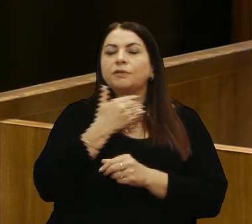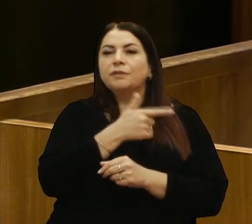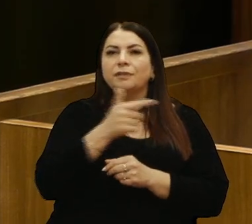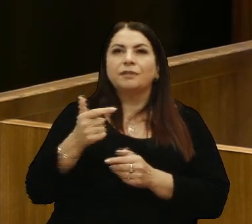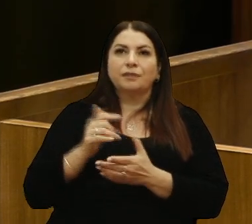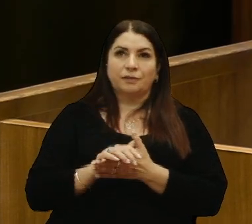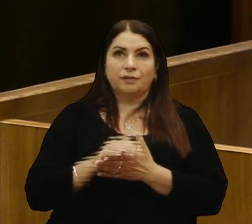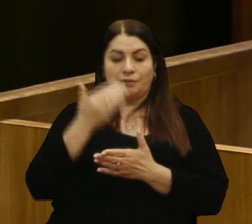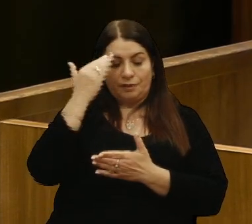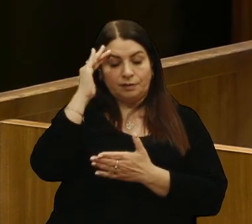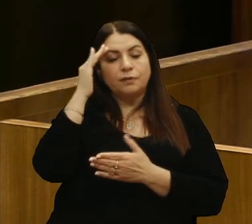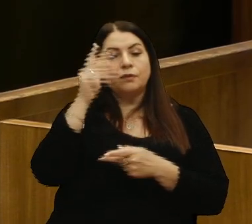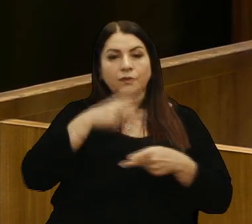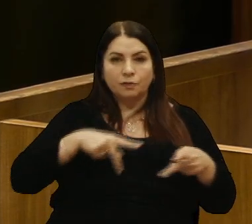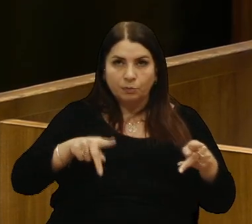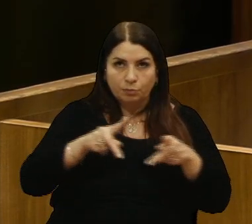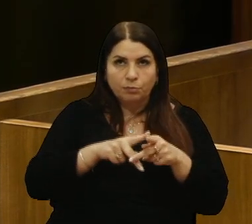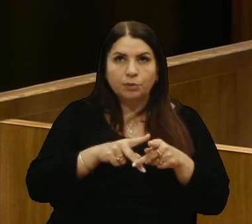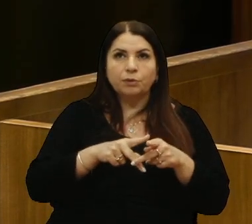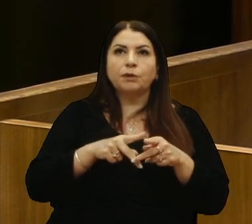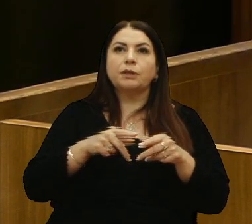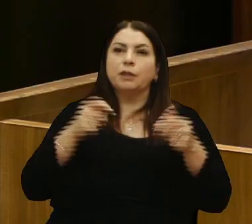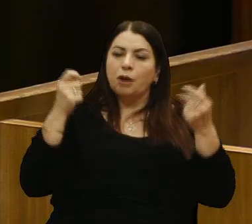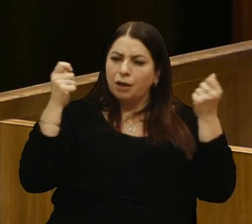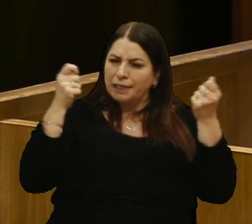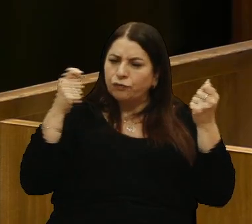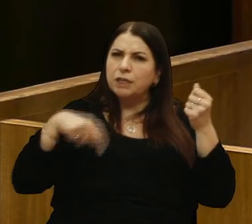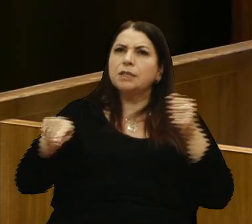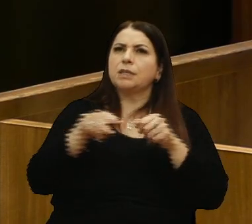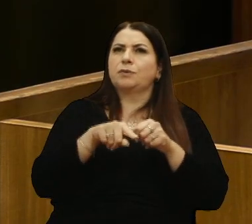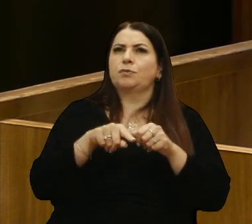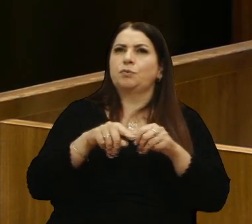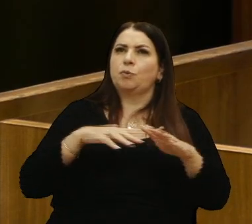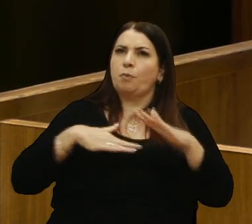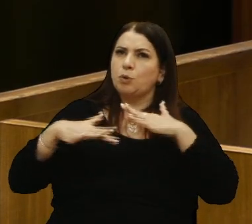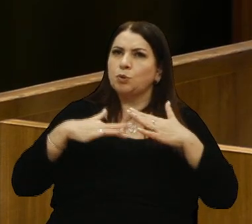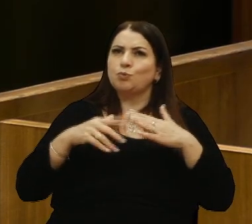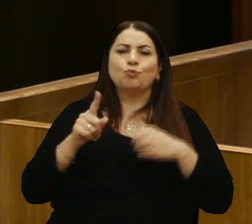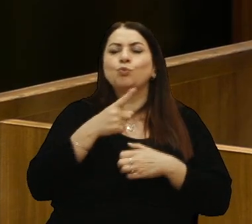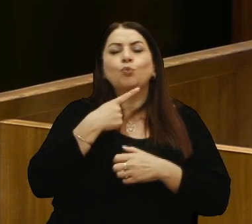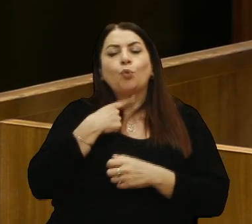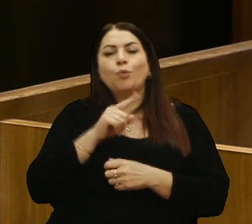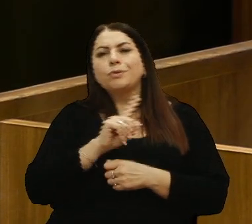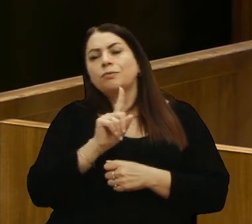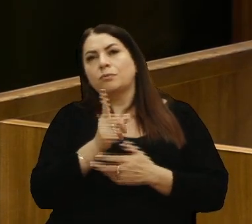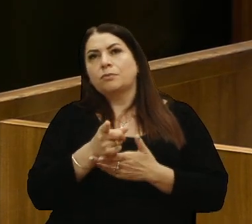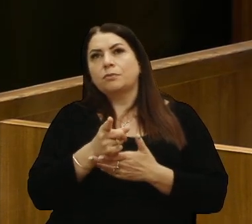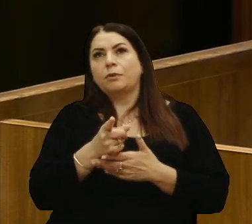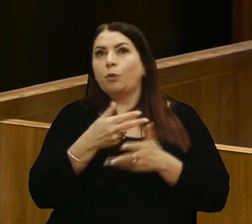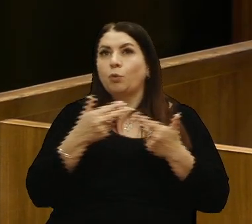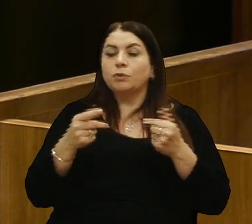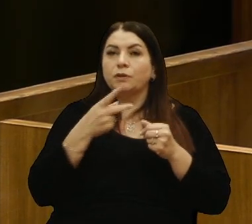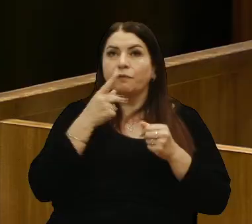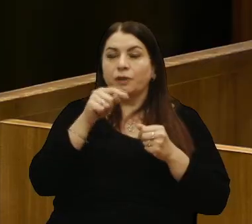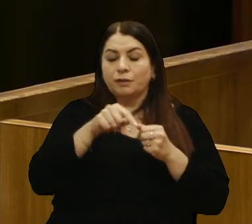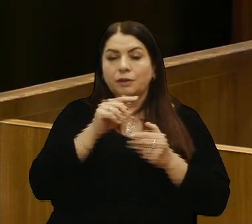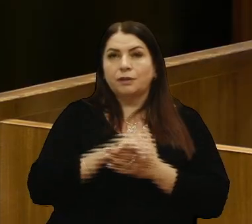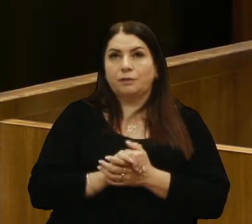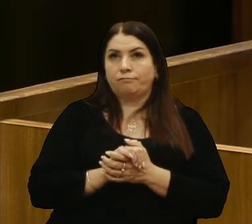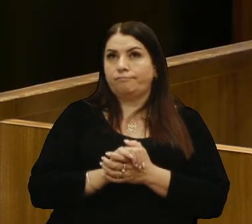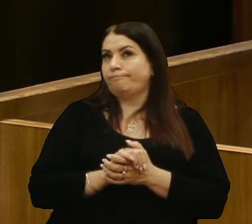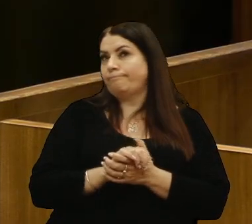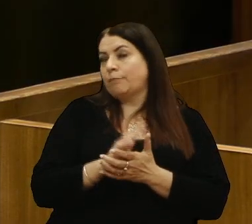E eu entendo a população, entendo a reivindicação, o desgosto, mas qualquer coisa que fosse falada aqui